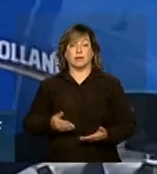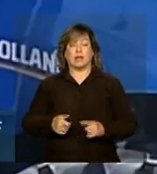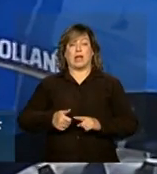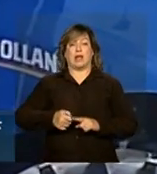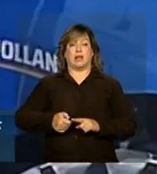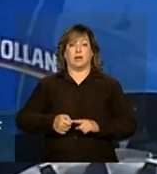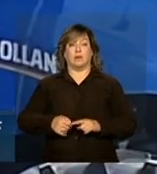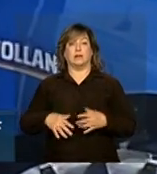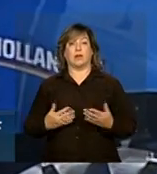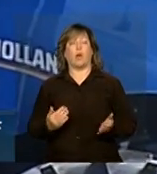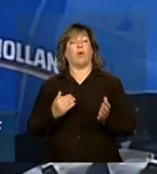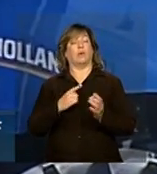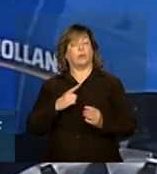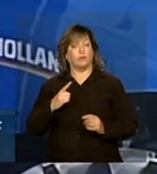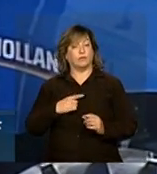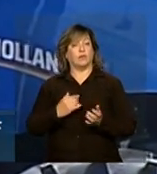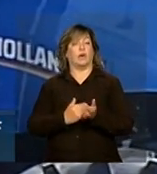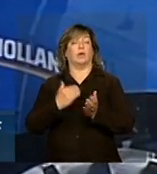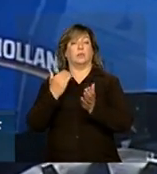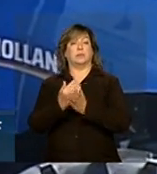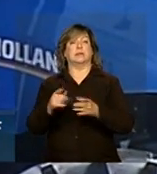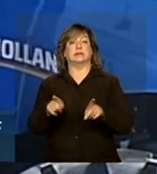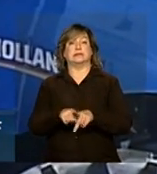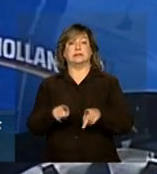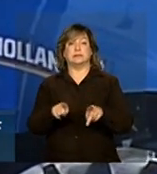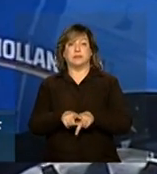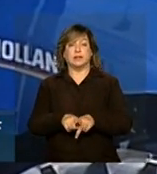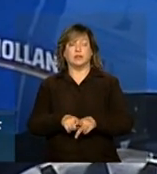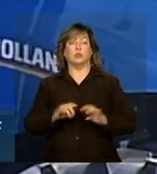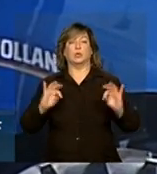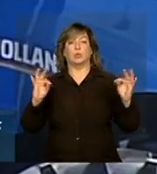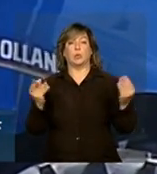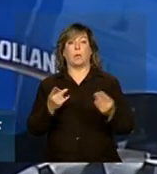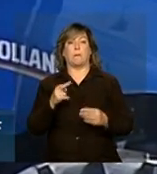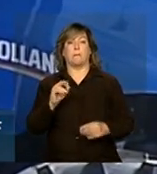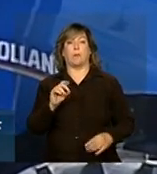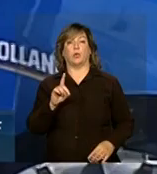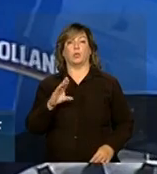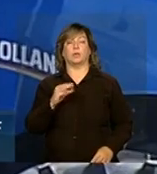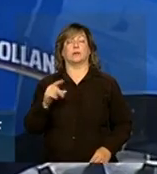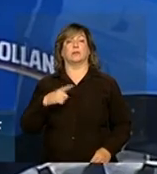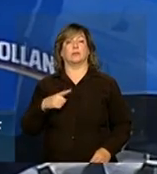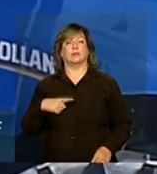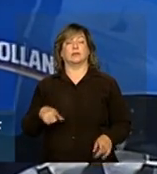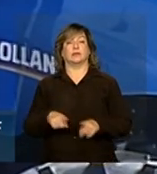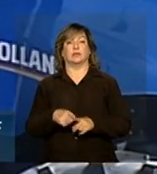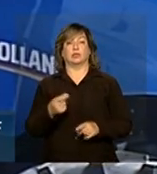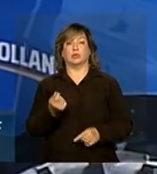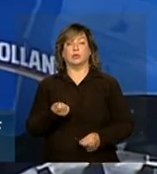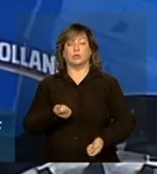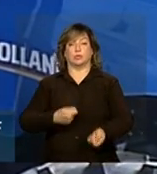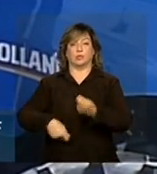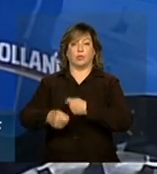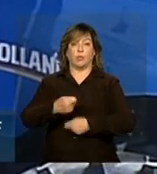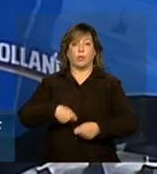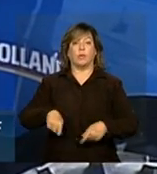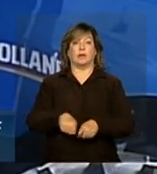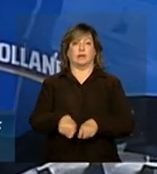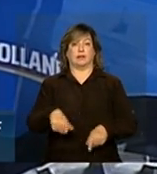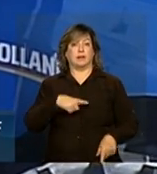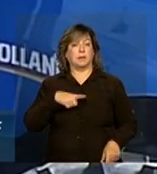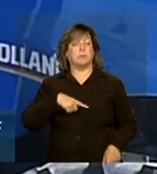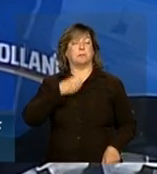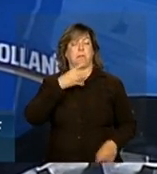grãos então houve também além do aumento em toda a produção na área plantada o rendimento das lavouras também tem